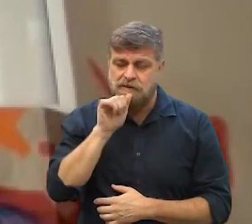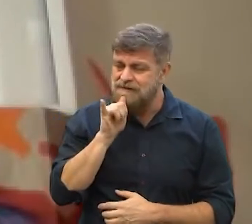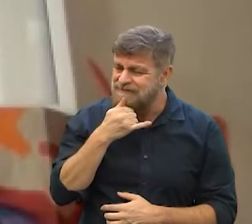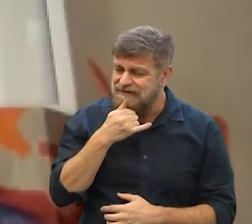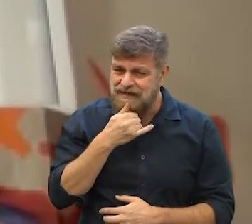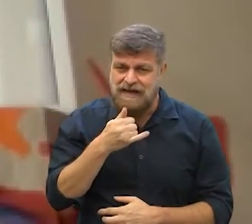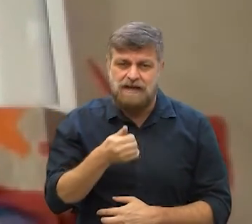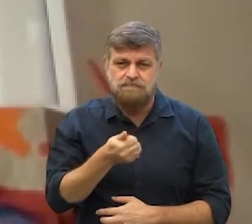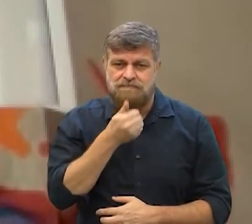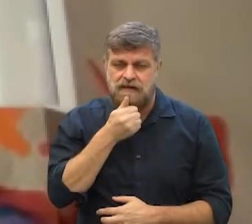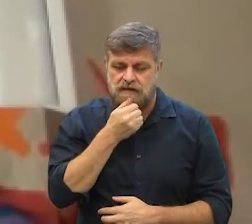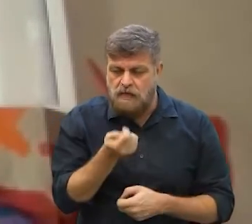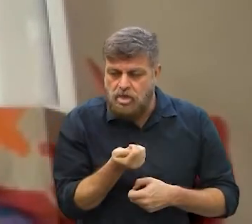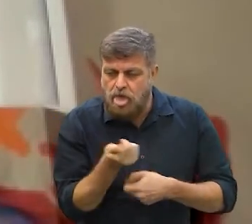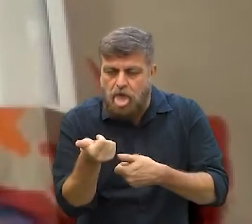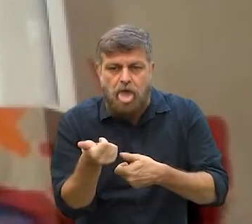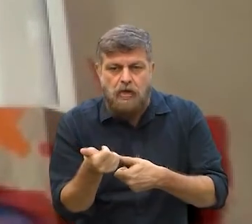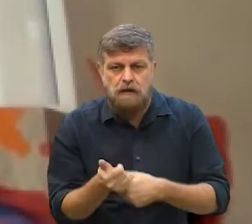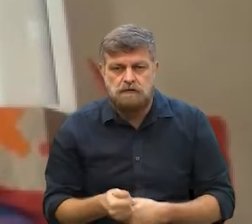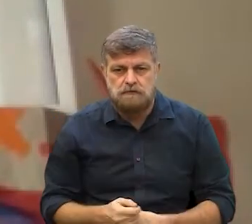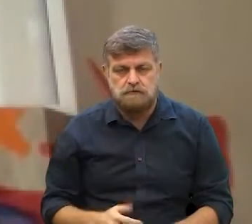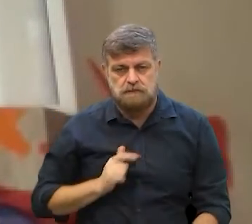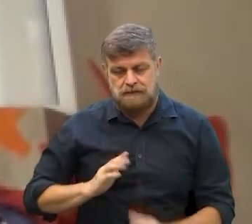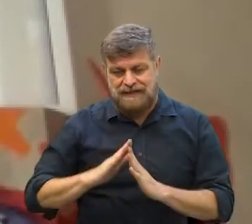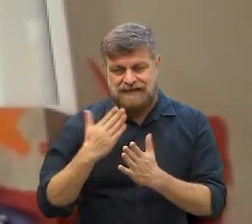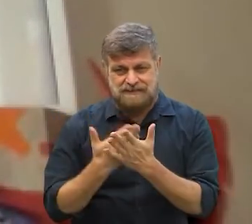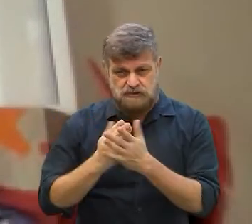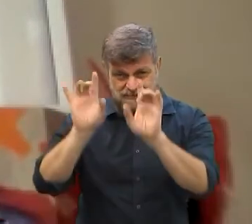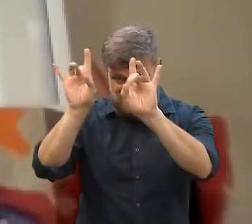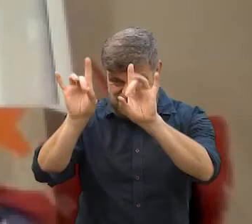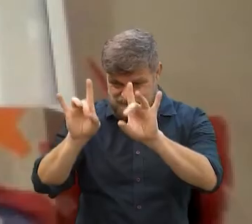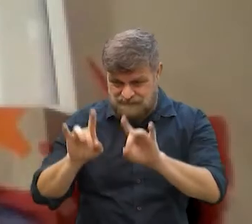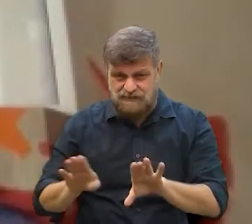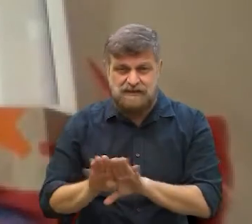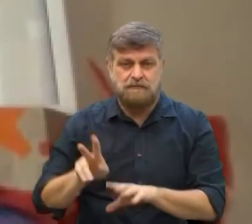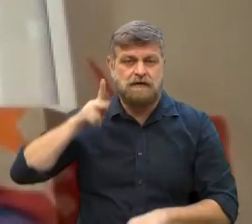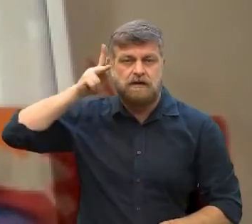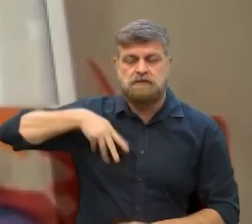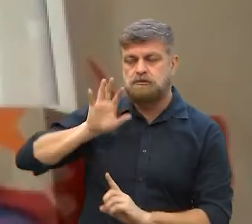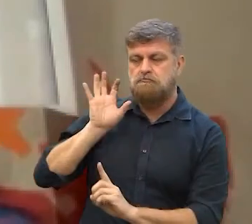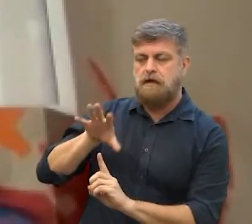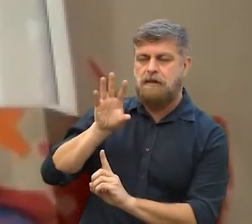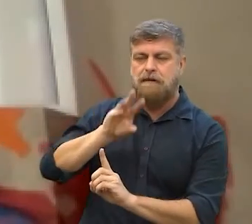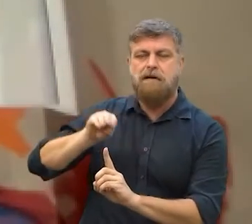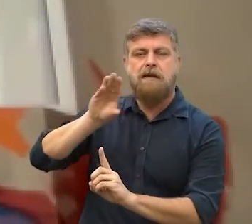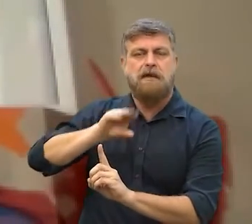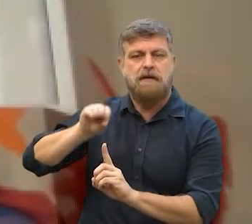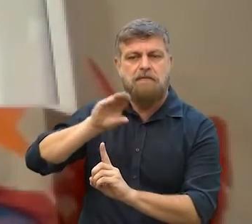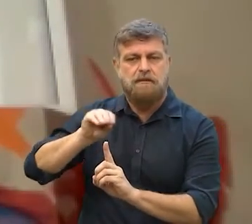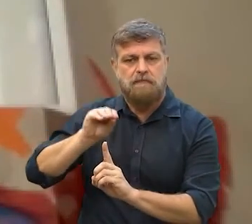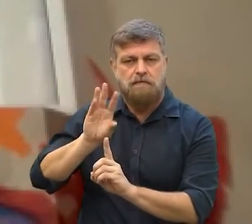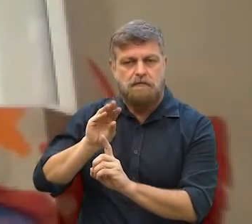ainda caem, né, nas tramas das escolas especiais e dos políticos e daqueles